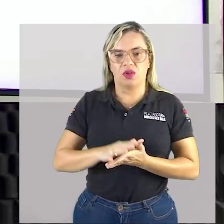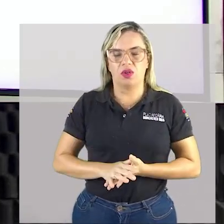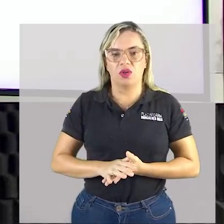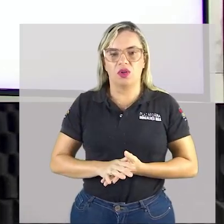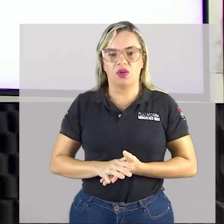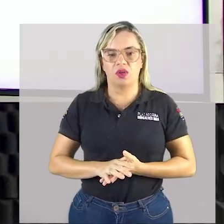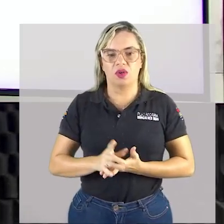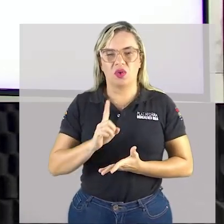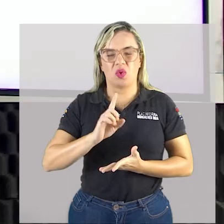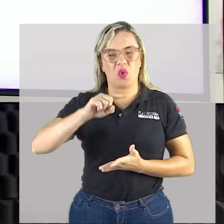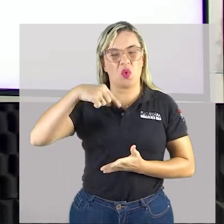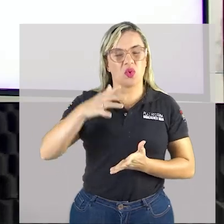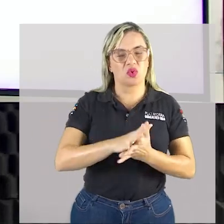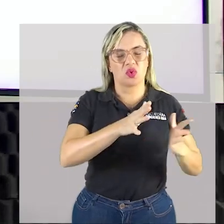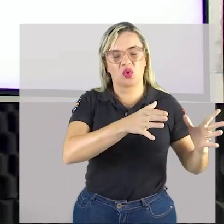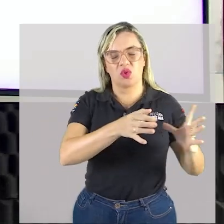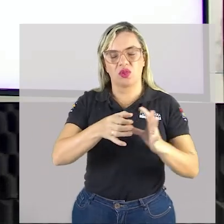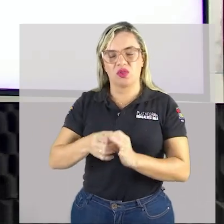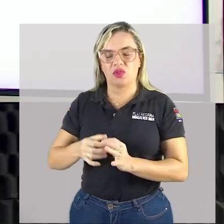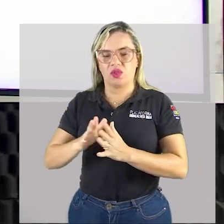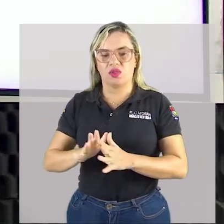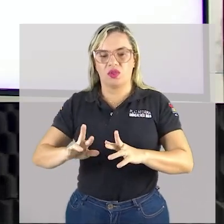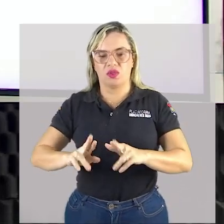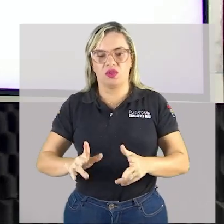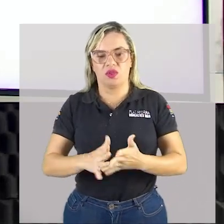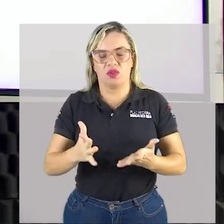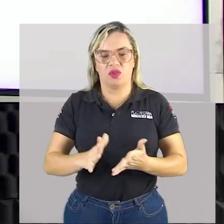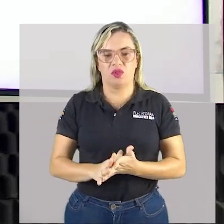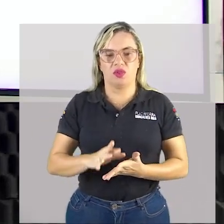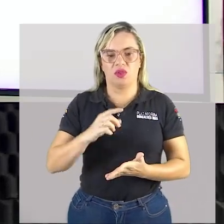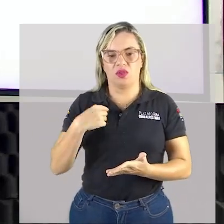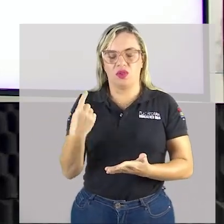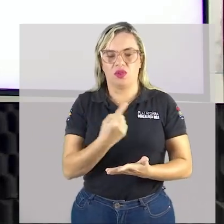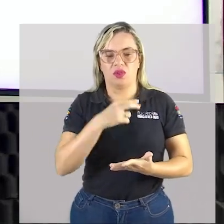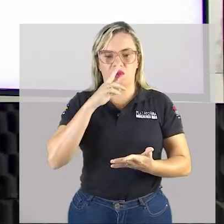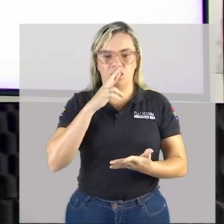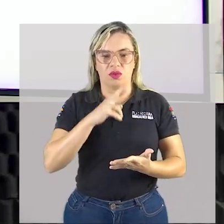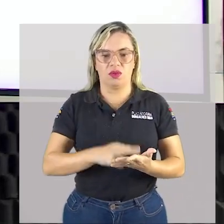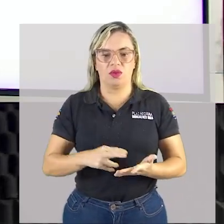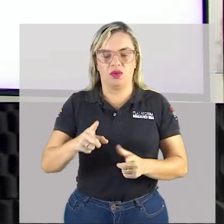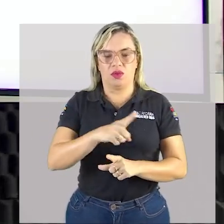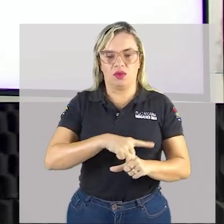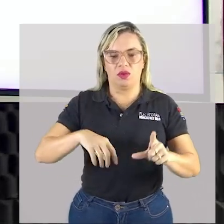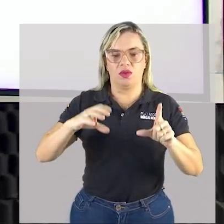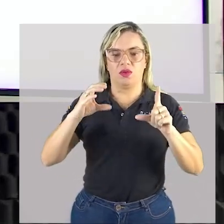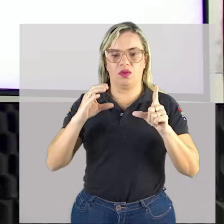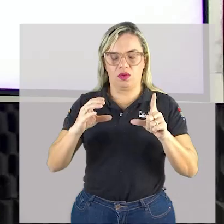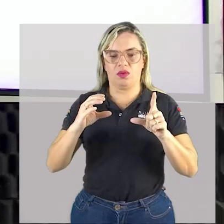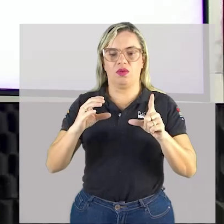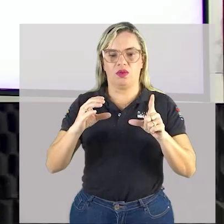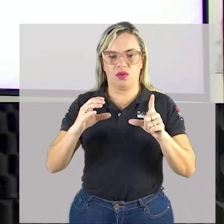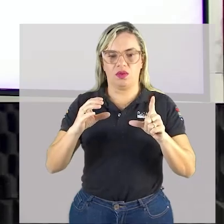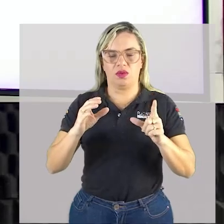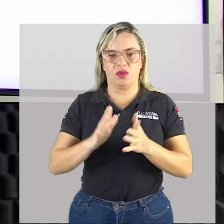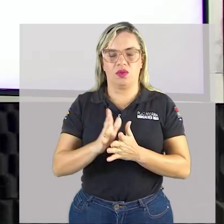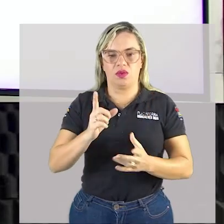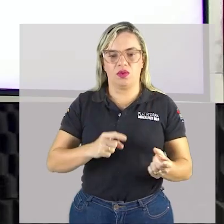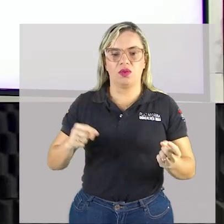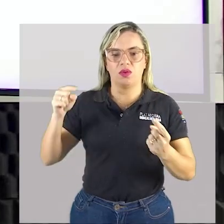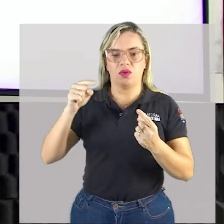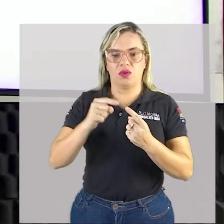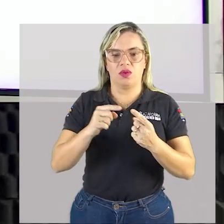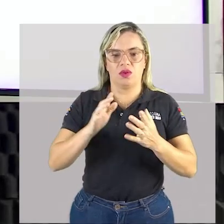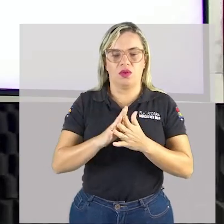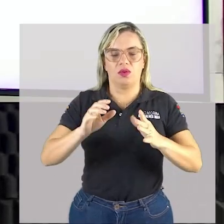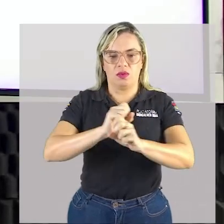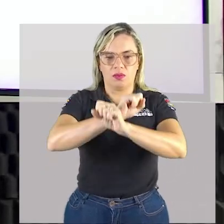outros contextos, não é o caso aqui, tá? Então, a nossa resposta correta é a magnificação, assim, muito